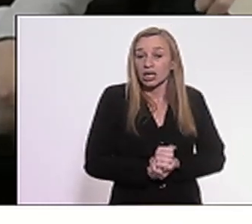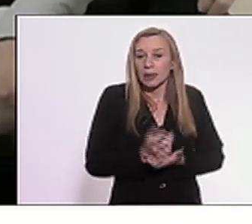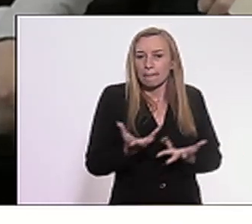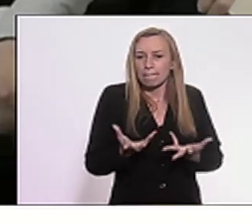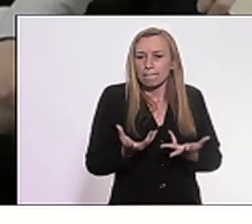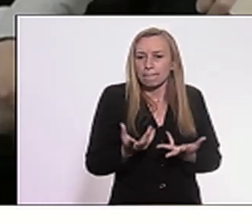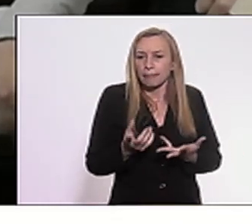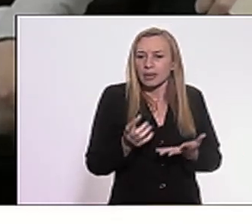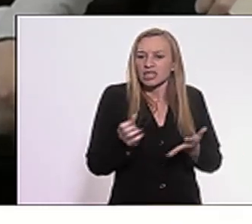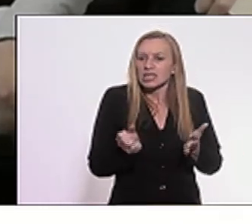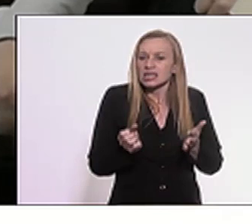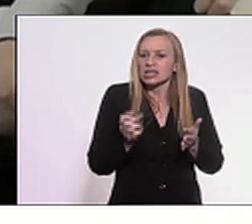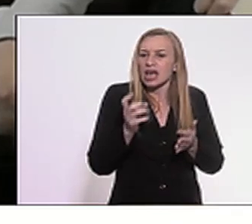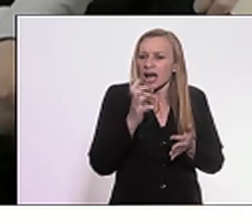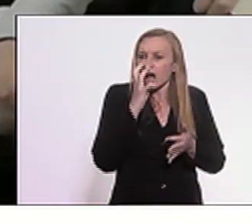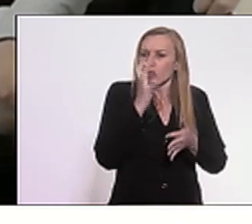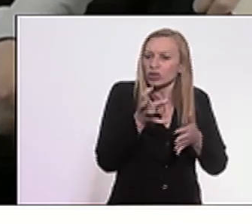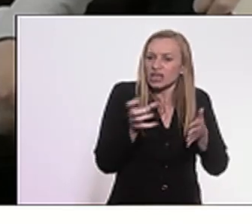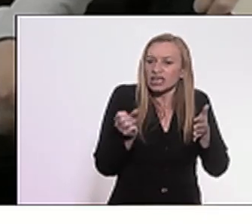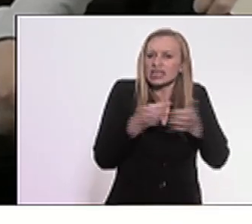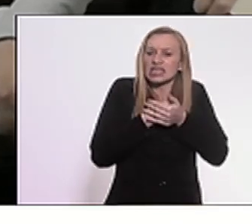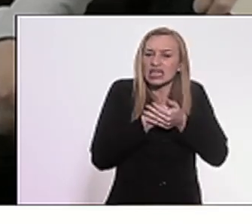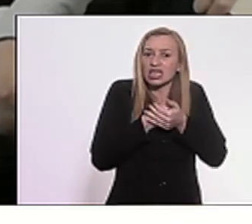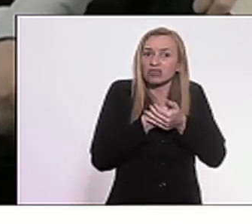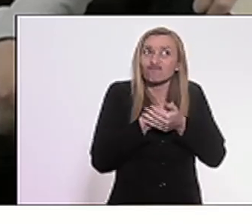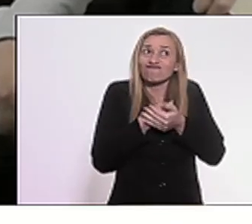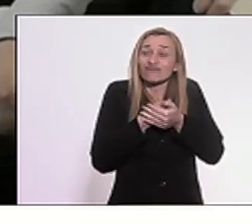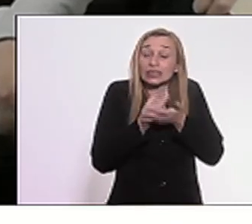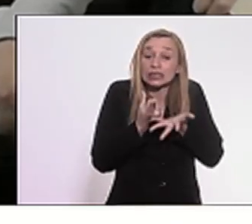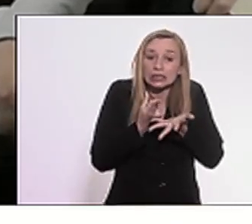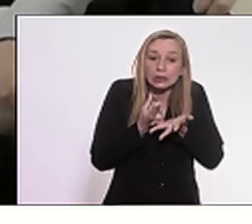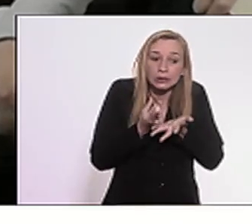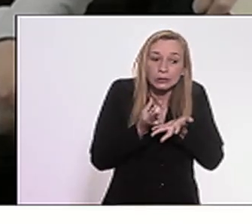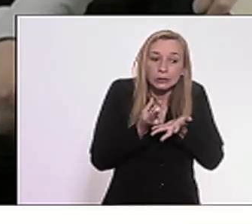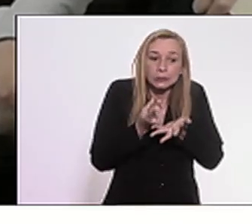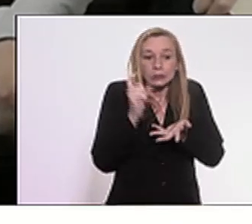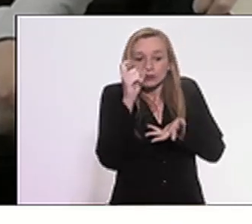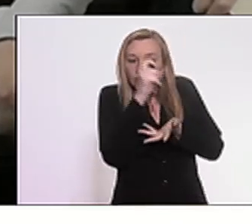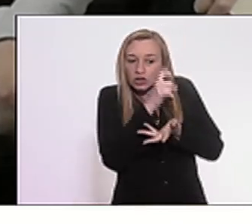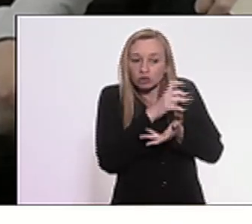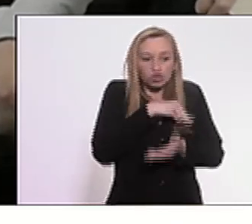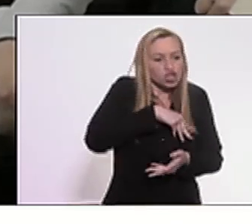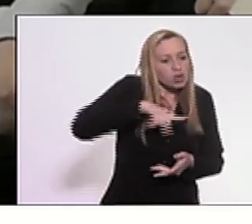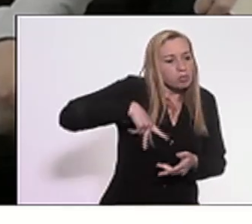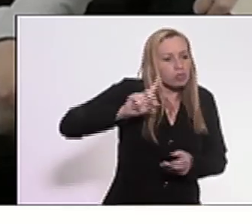é a menos importante, porque é difícil, pelo menos dentro do Ministério Público e talvez em outros órgãos,